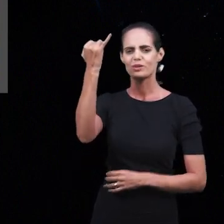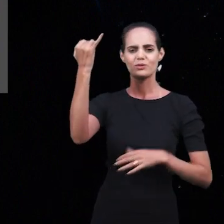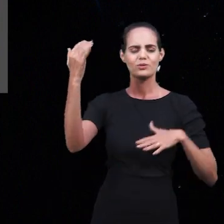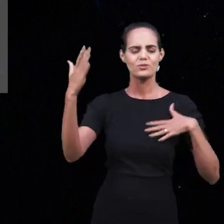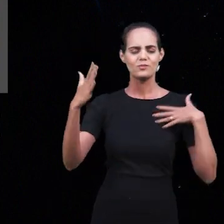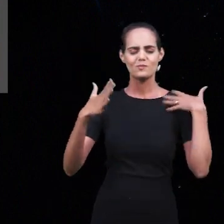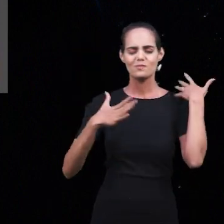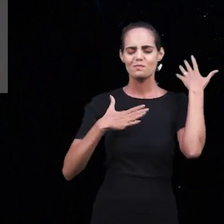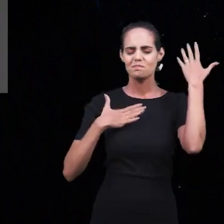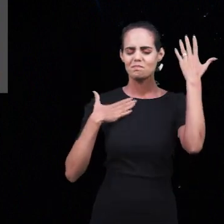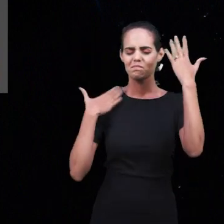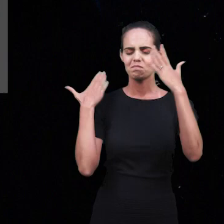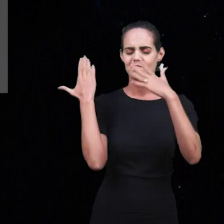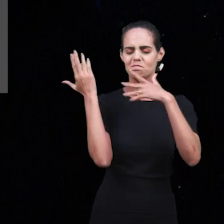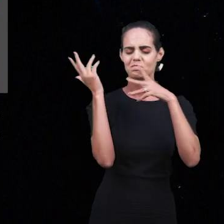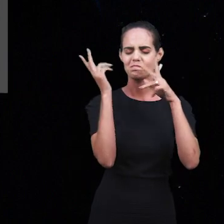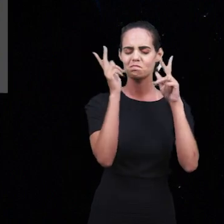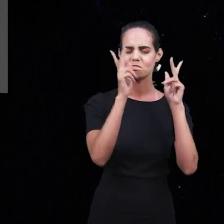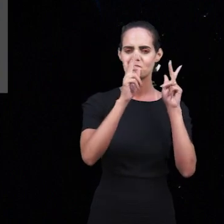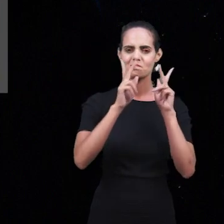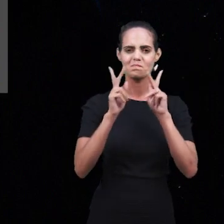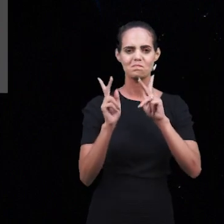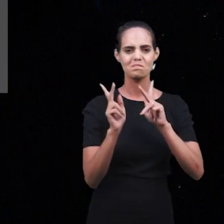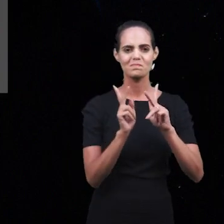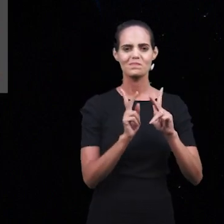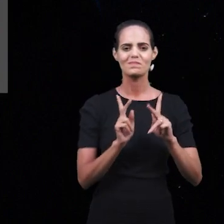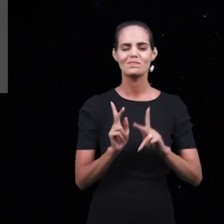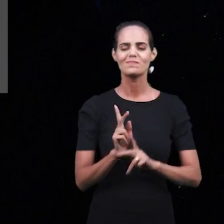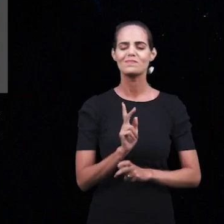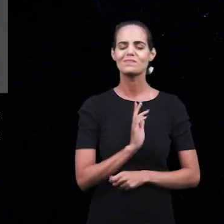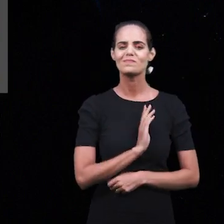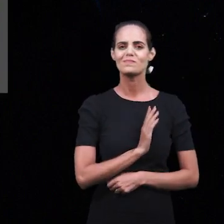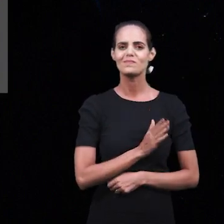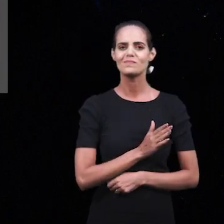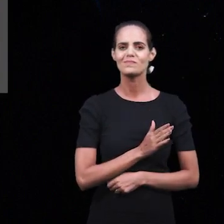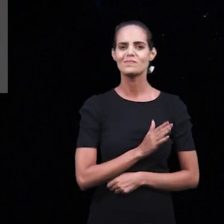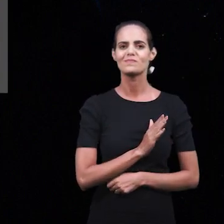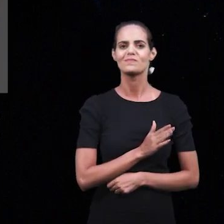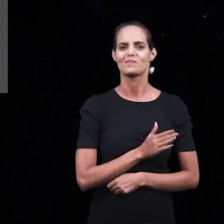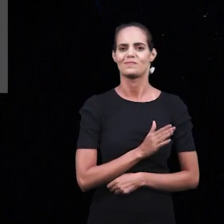gozo traz ao coração.